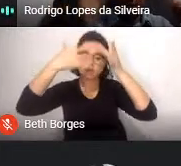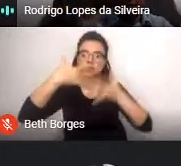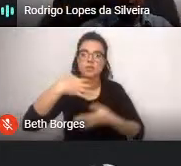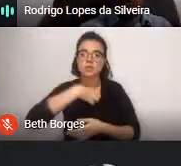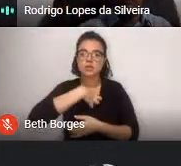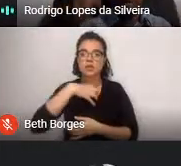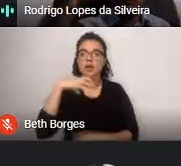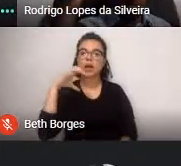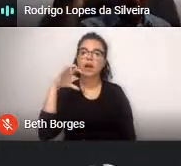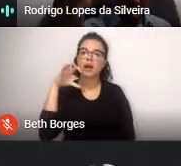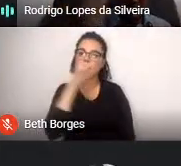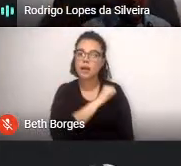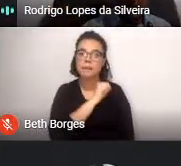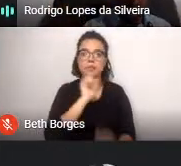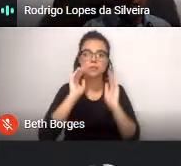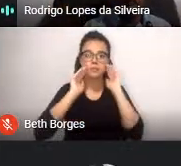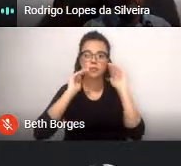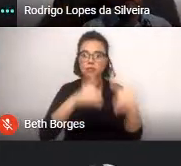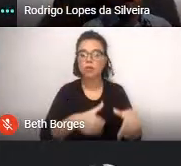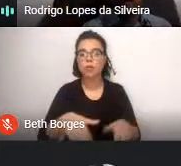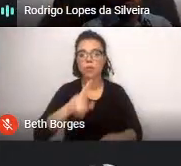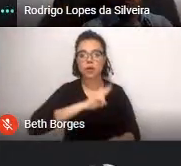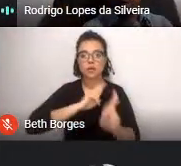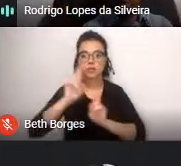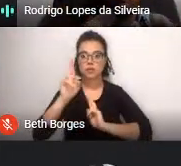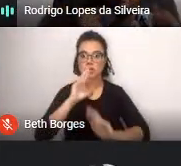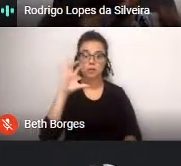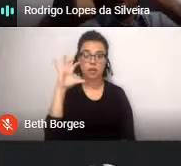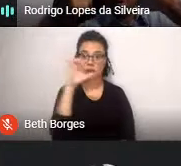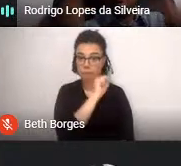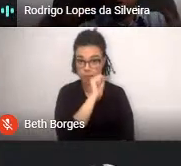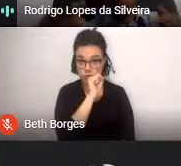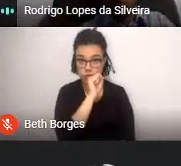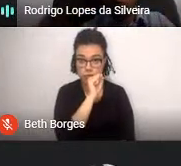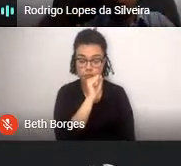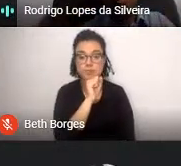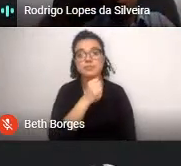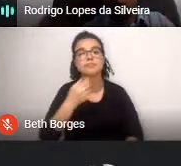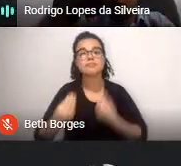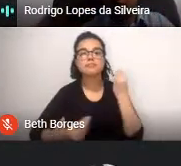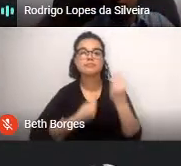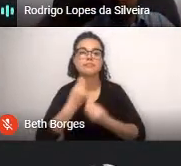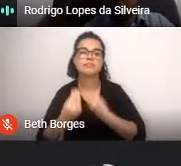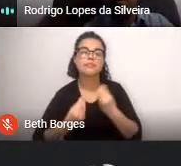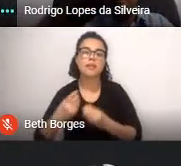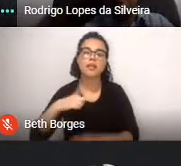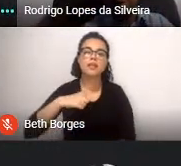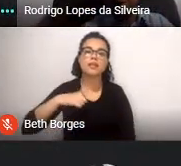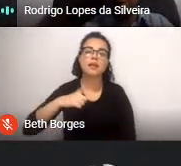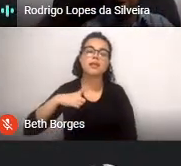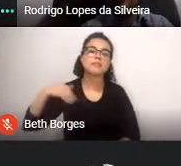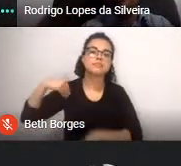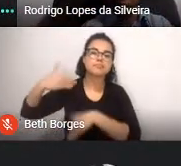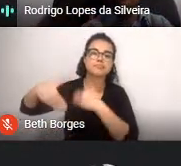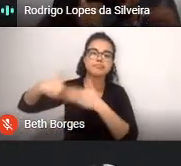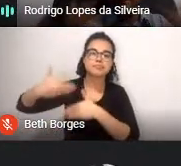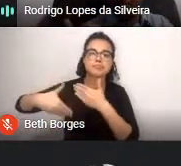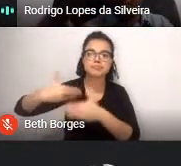rápida, enfática, de resultados rápidos, tá? Onde vão trazendo assim toda uma condição